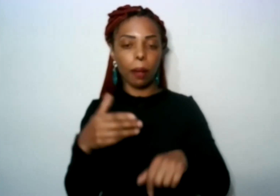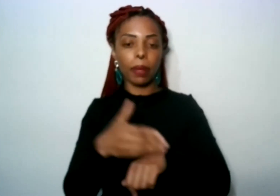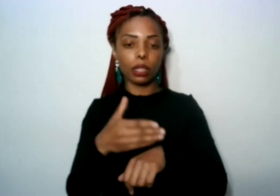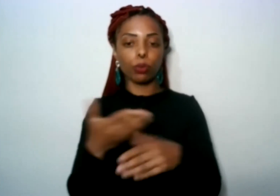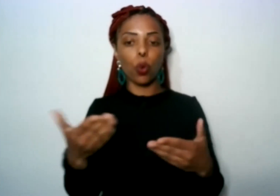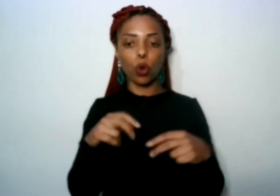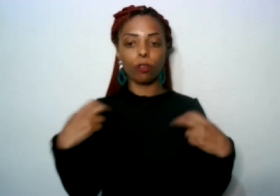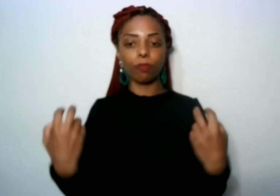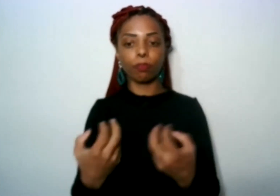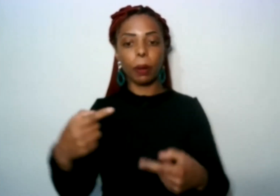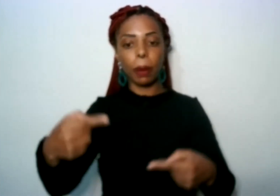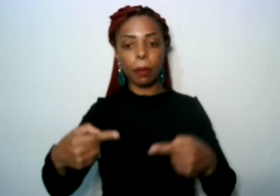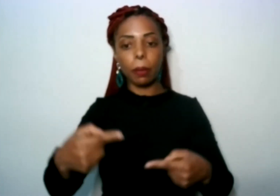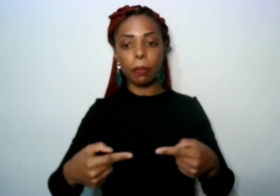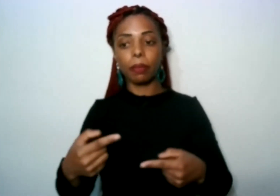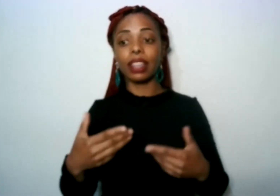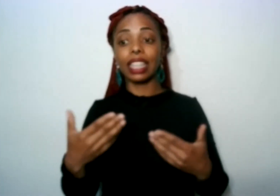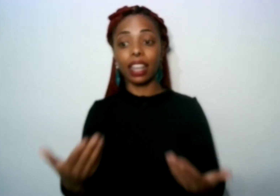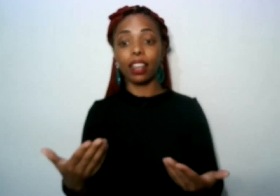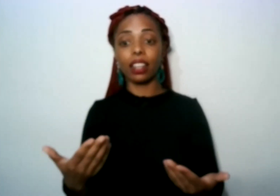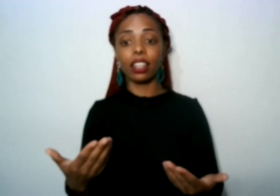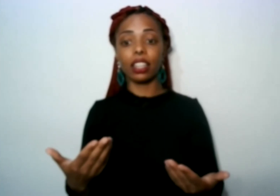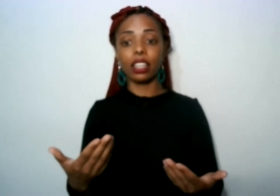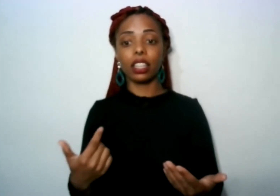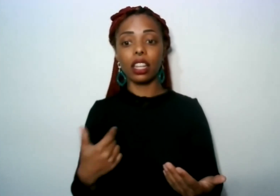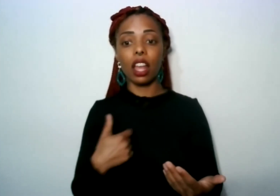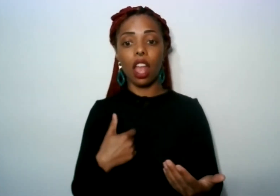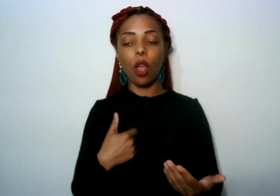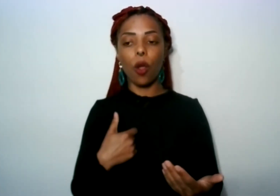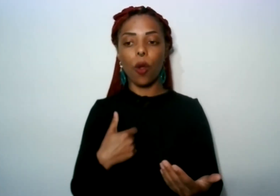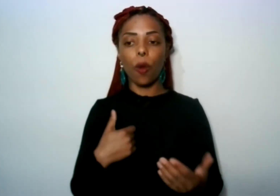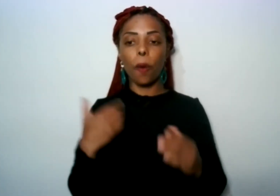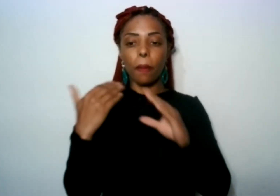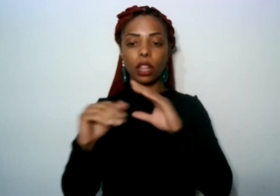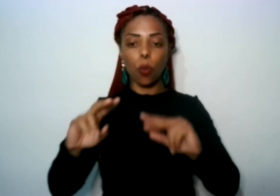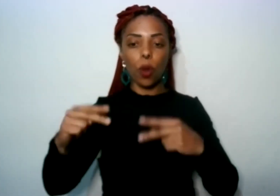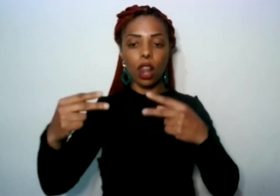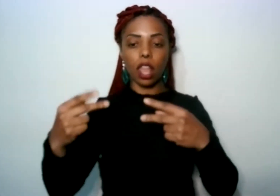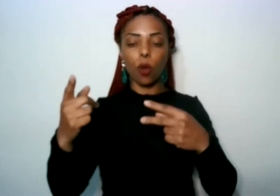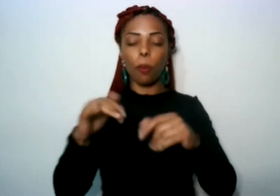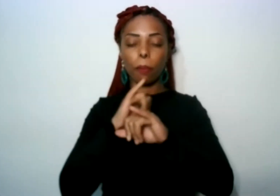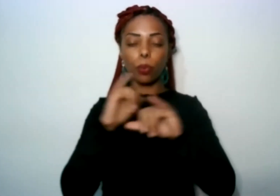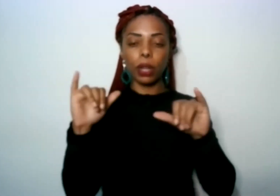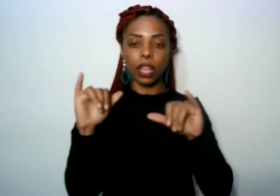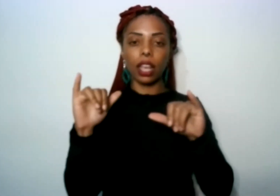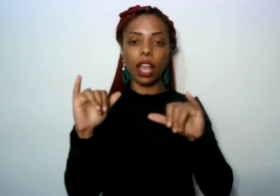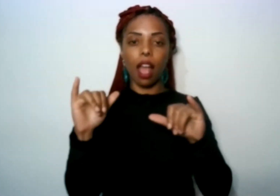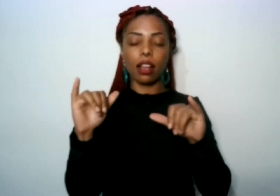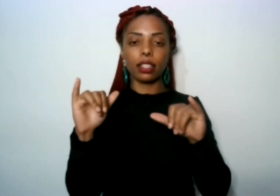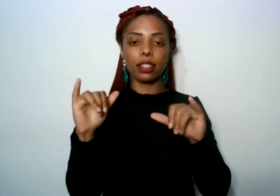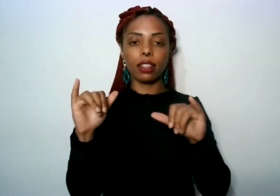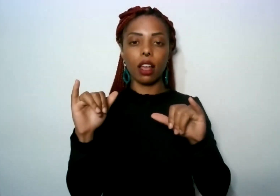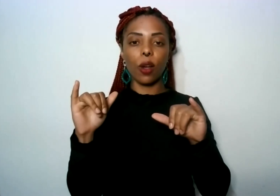e eu eu postei aqui um link de uma publicação como